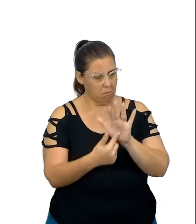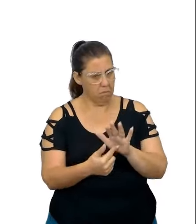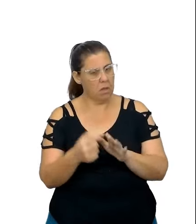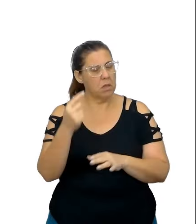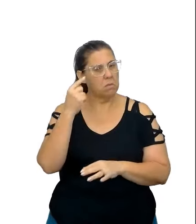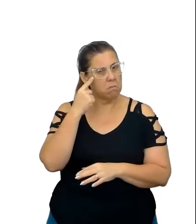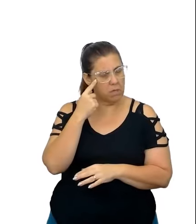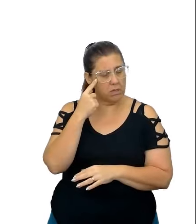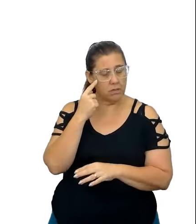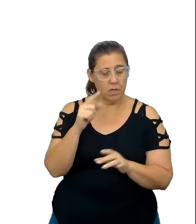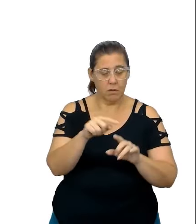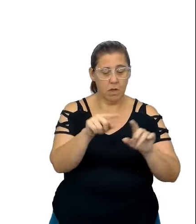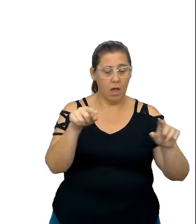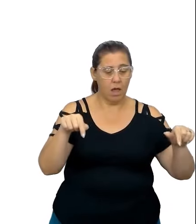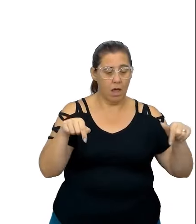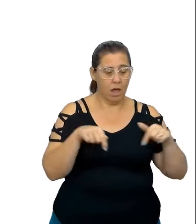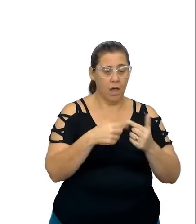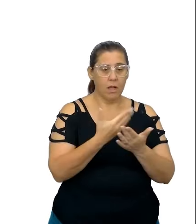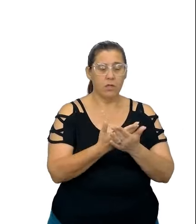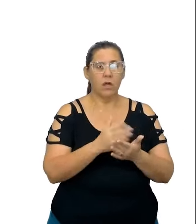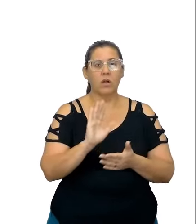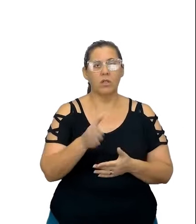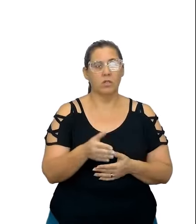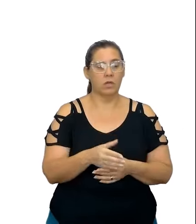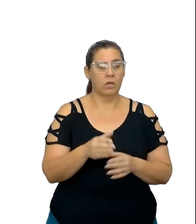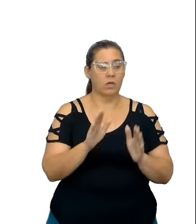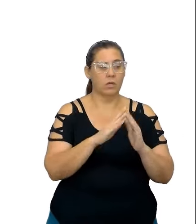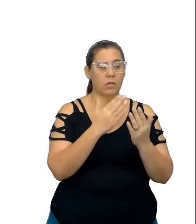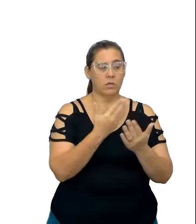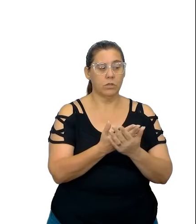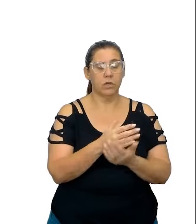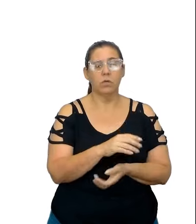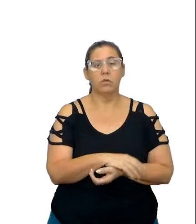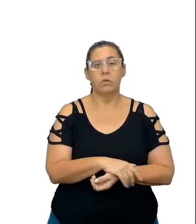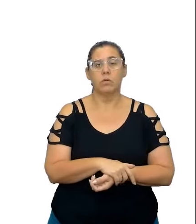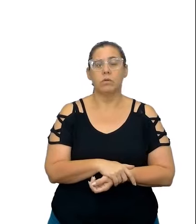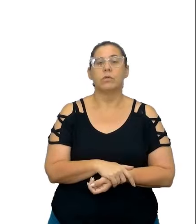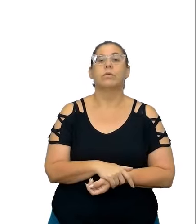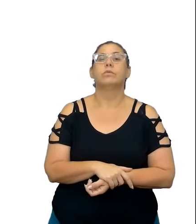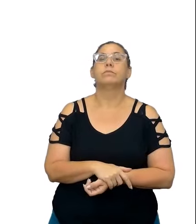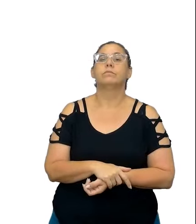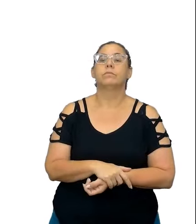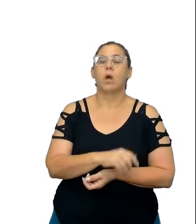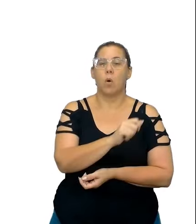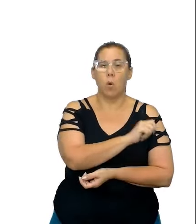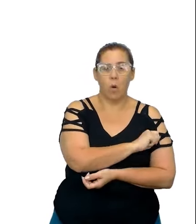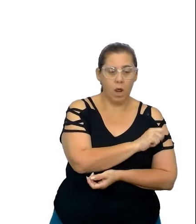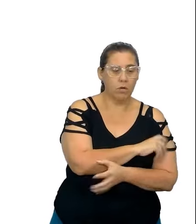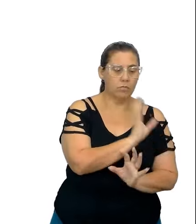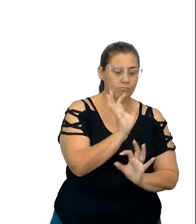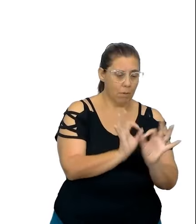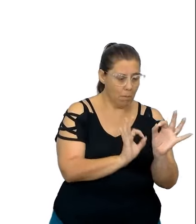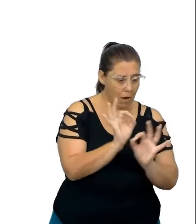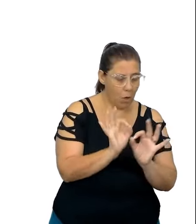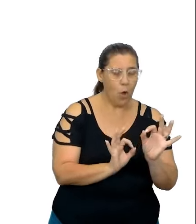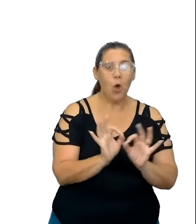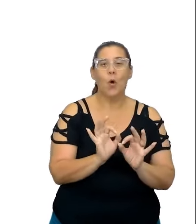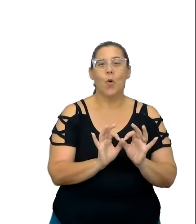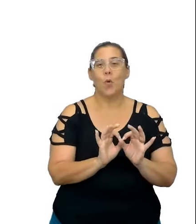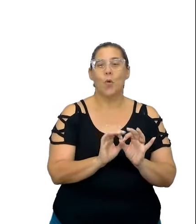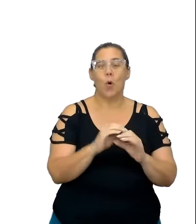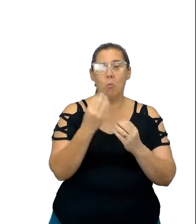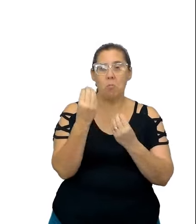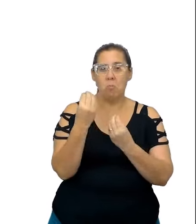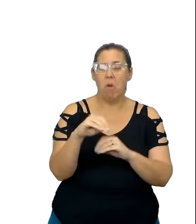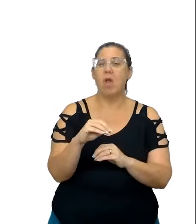pensando na sala de aula, né? A gente está pensando na escola. O aluno produziu caprichosamente um meme. Ele